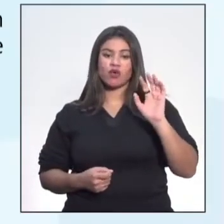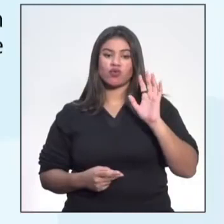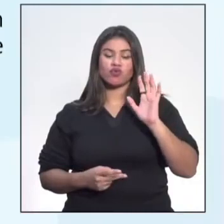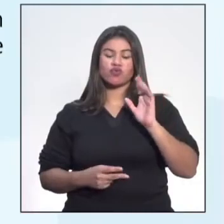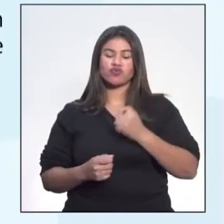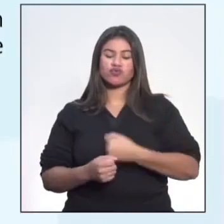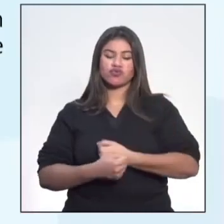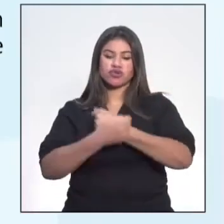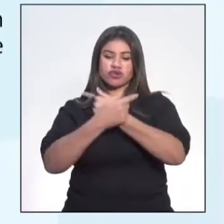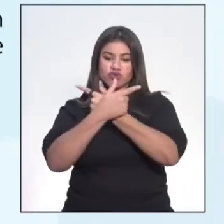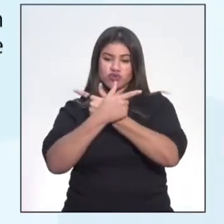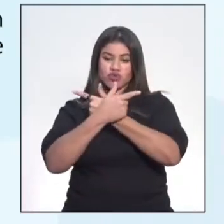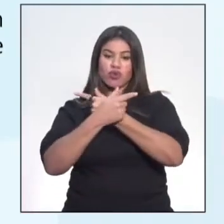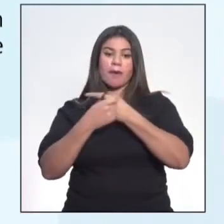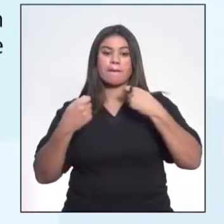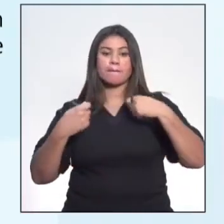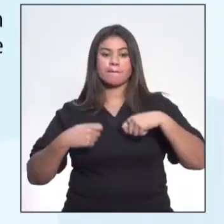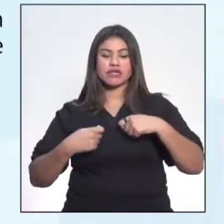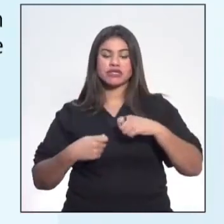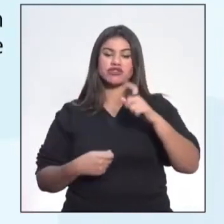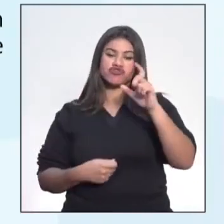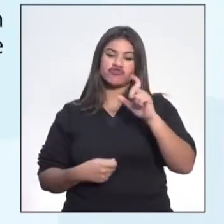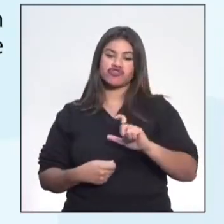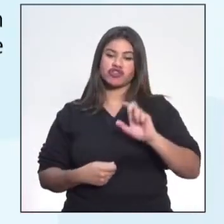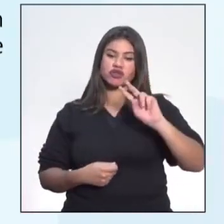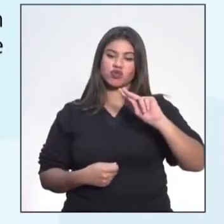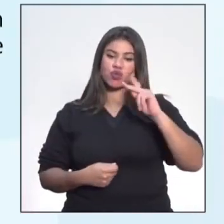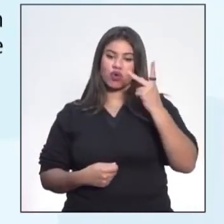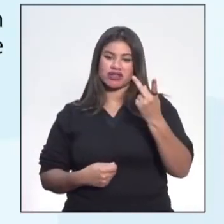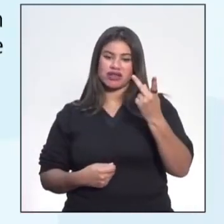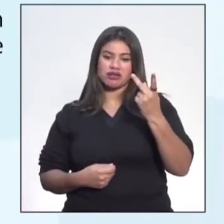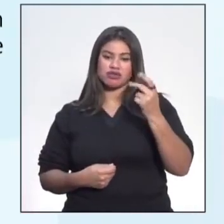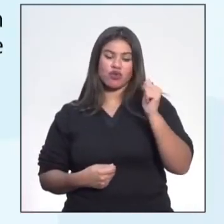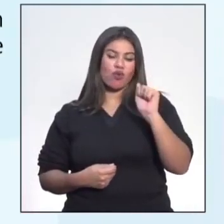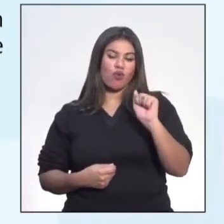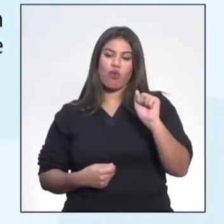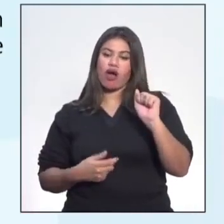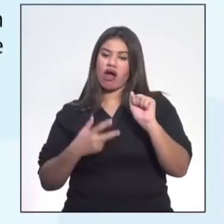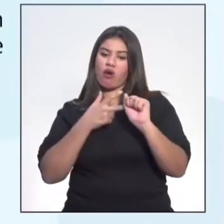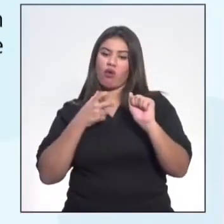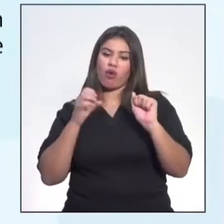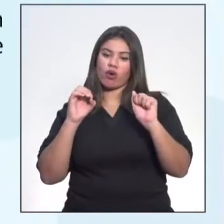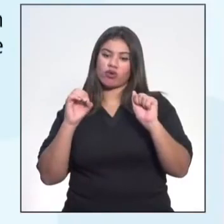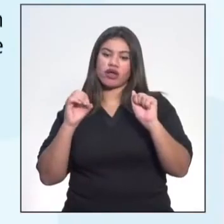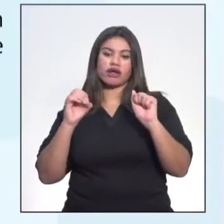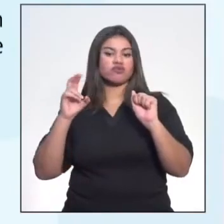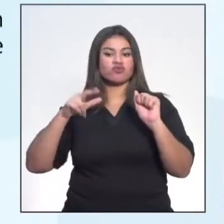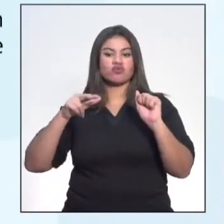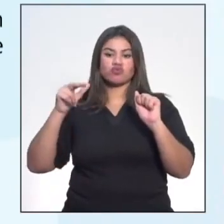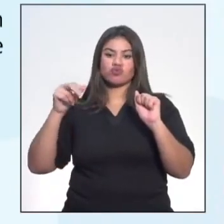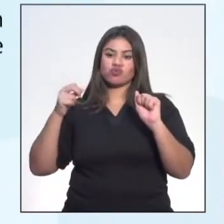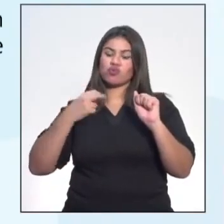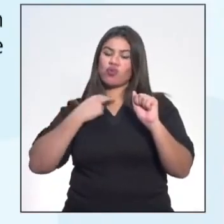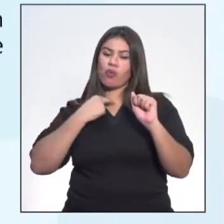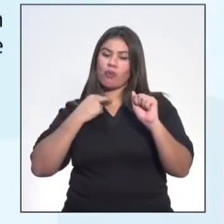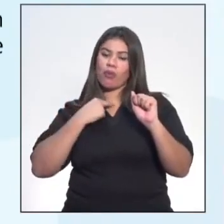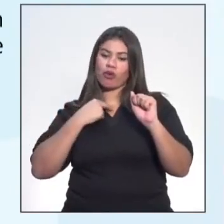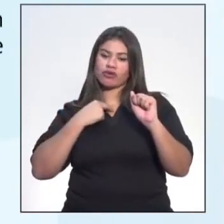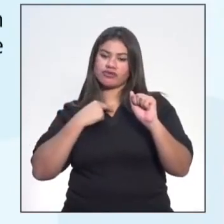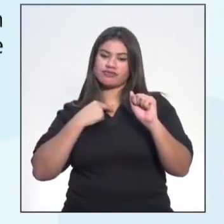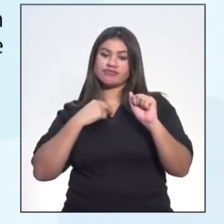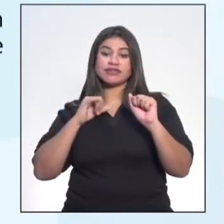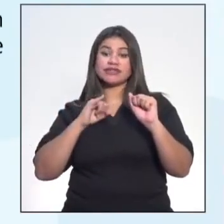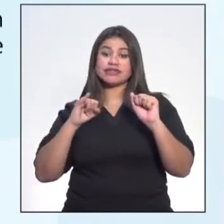eu tenho que ter o x quadrado. Então, meu a nunca vai poder ser zero. Porque se ele for zero, vai sumir o x